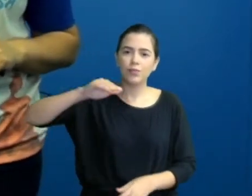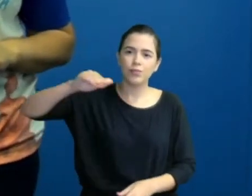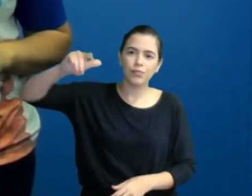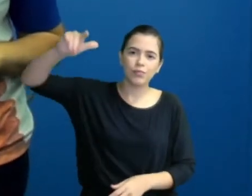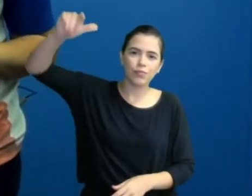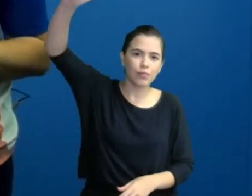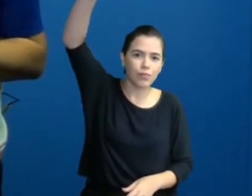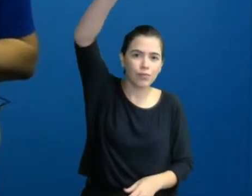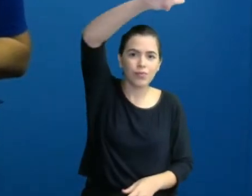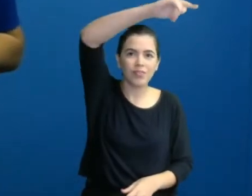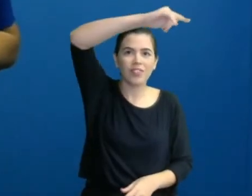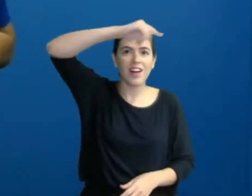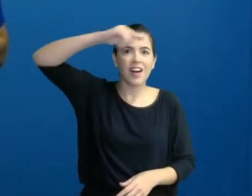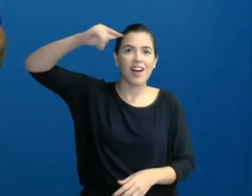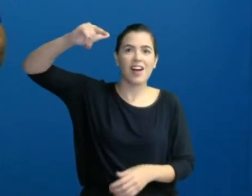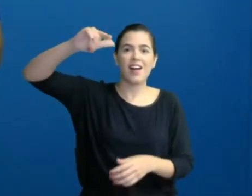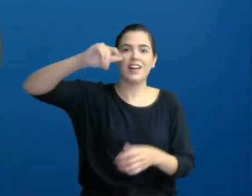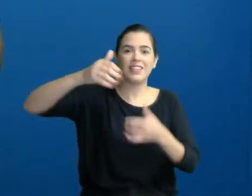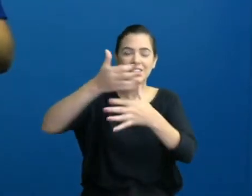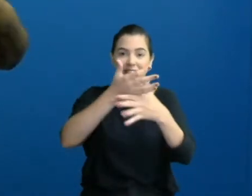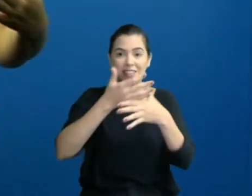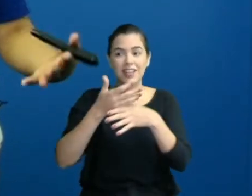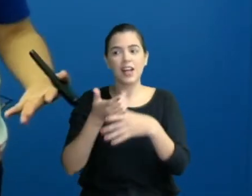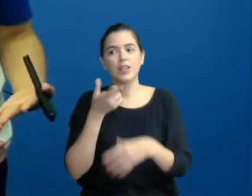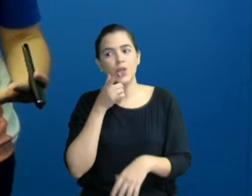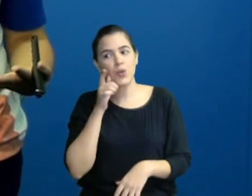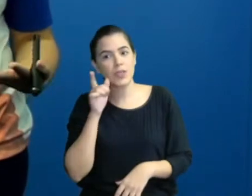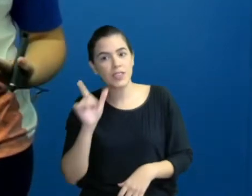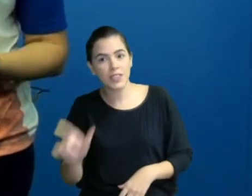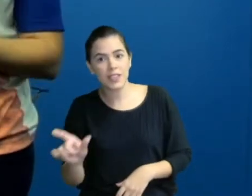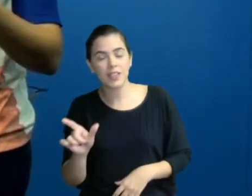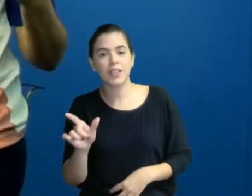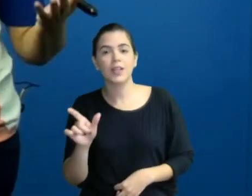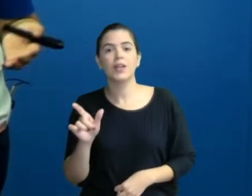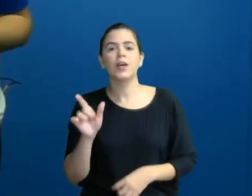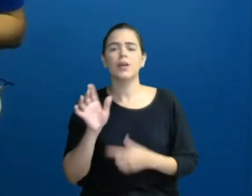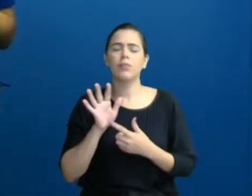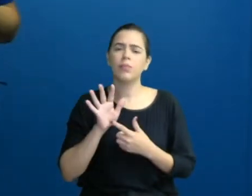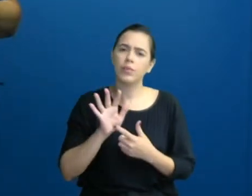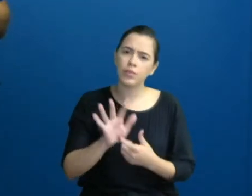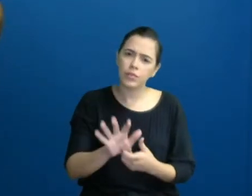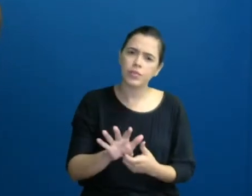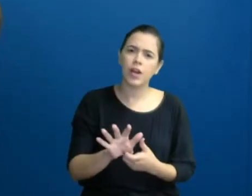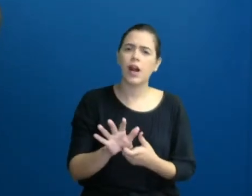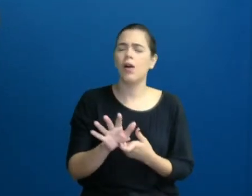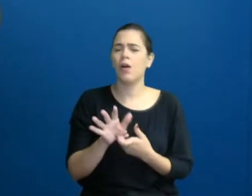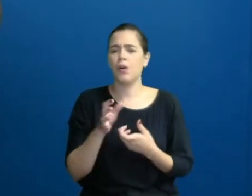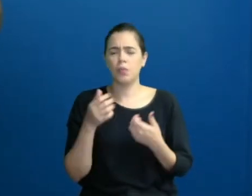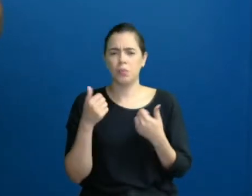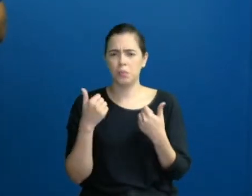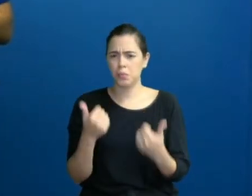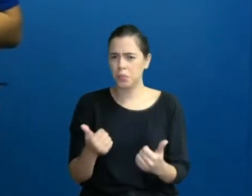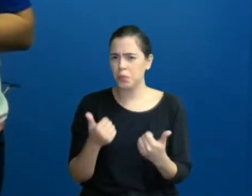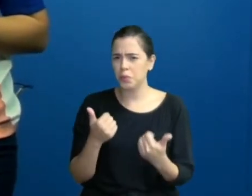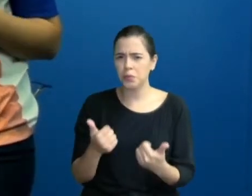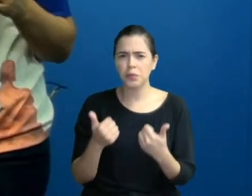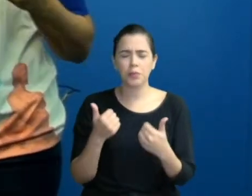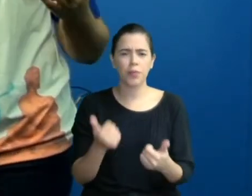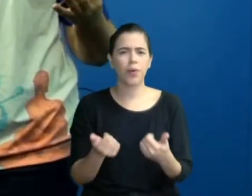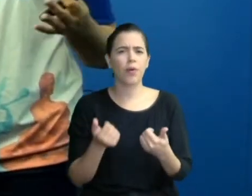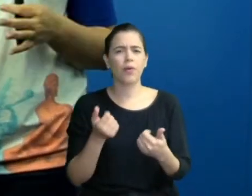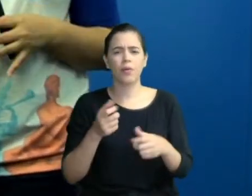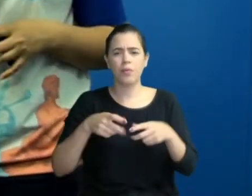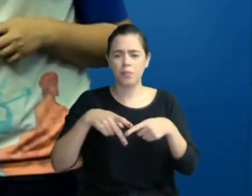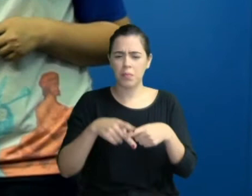se interessou de fato em investir nisso e fez uma demonstração com muito êxito, inventou